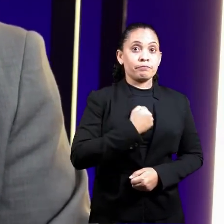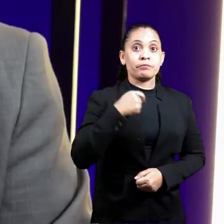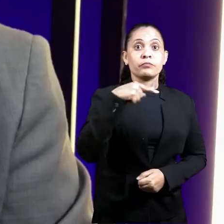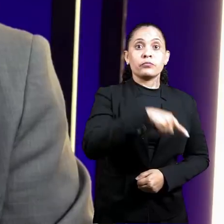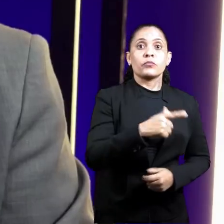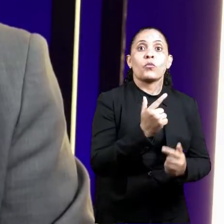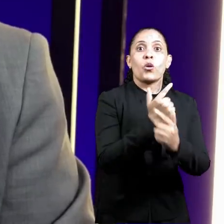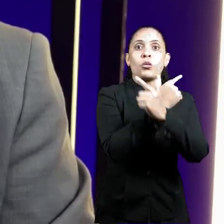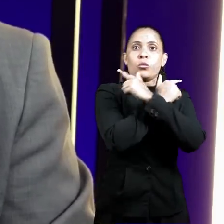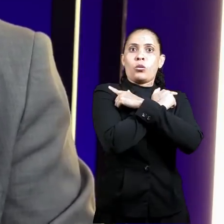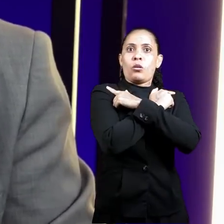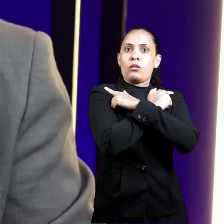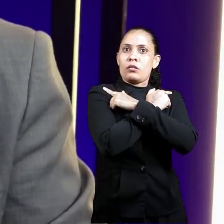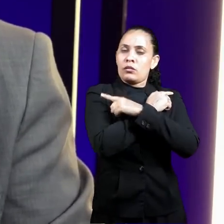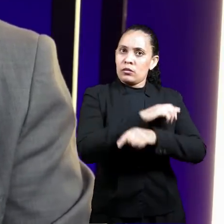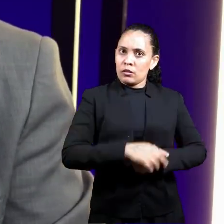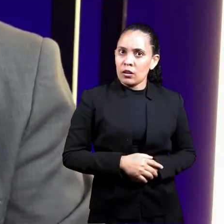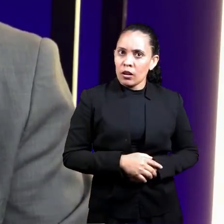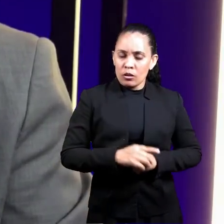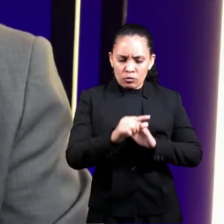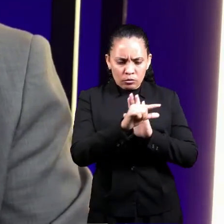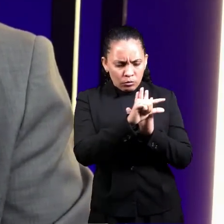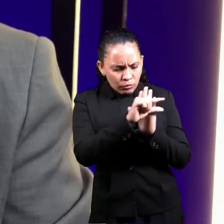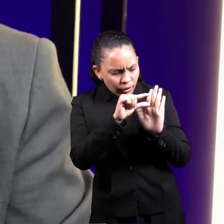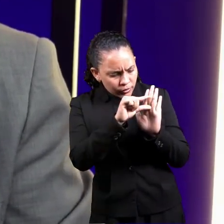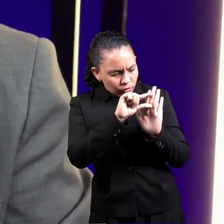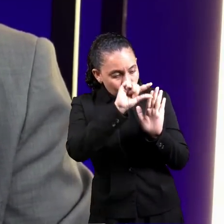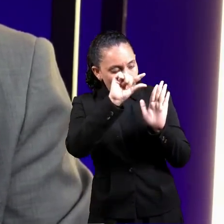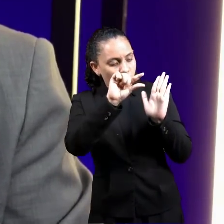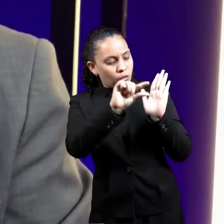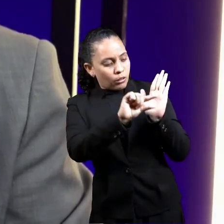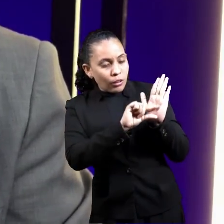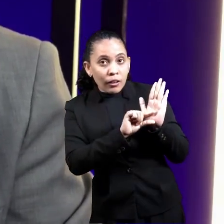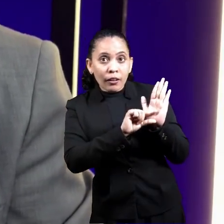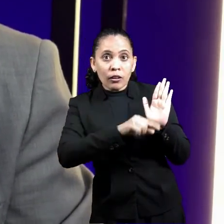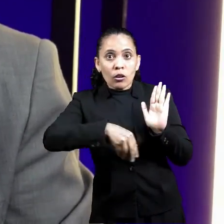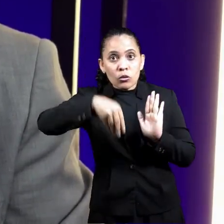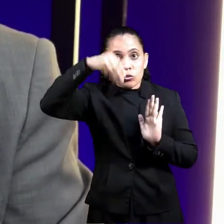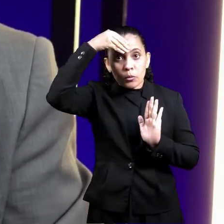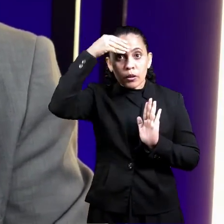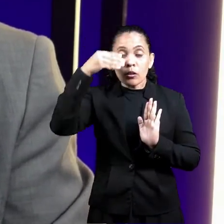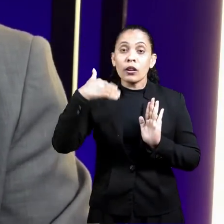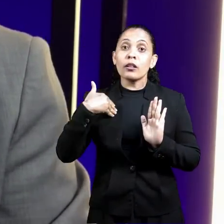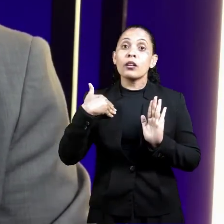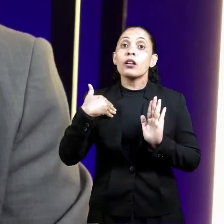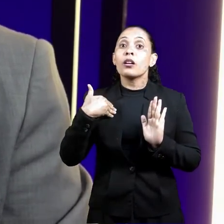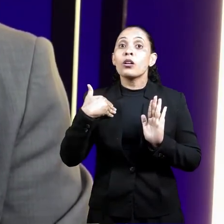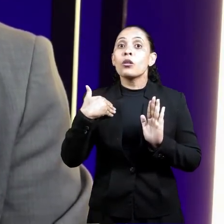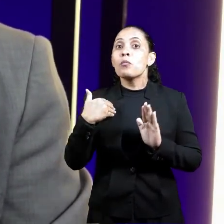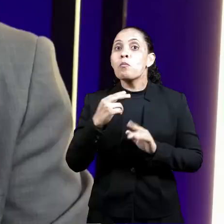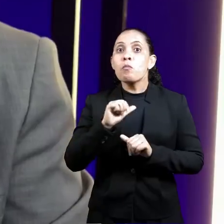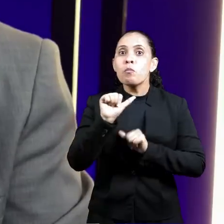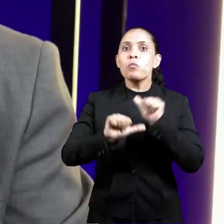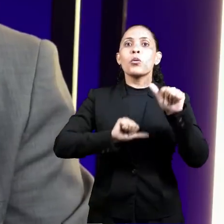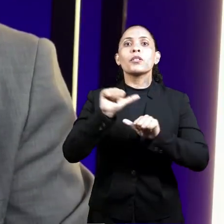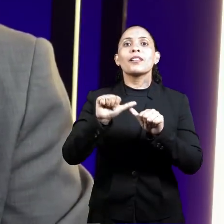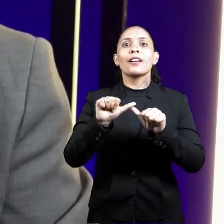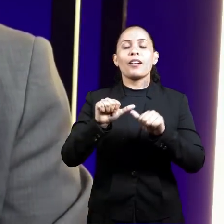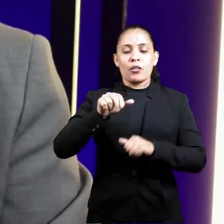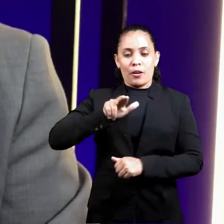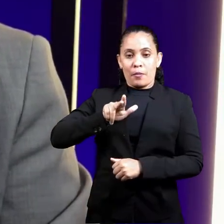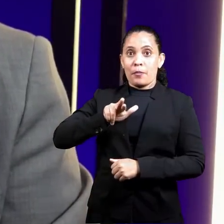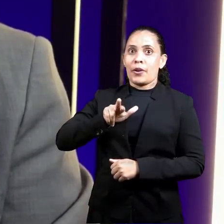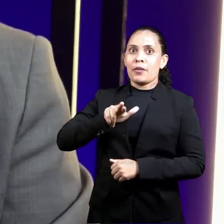o parentesco. De um verso para o outro, ele deixa de ser sobrinho para ser irmão, né? E nós podemos